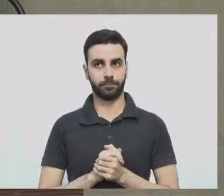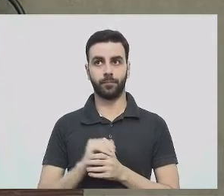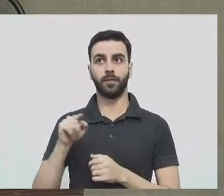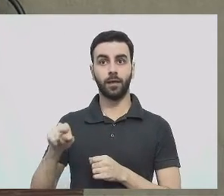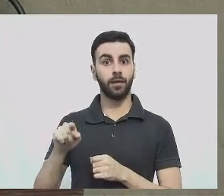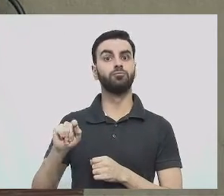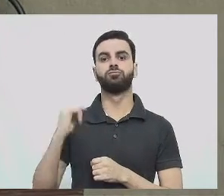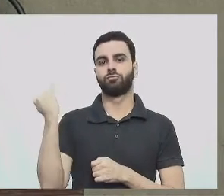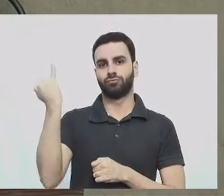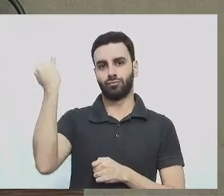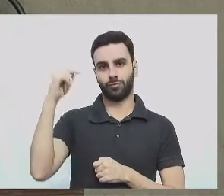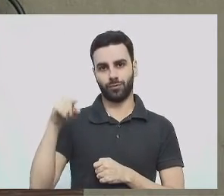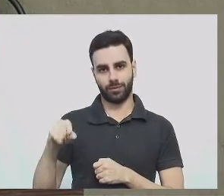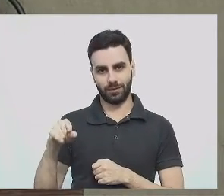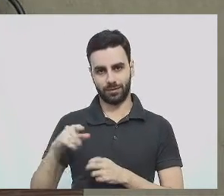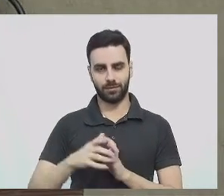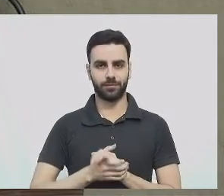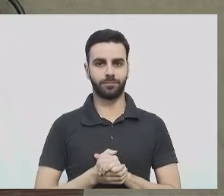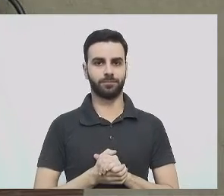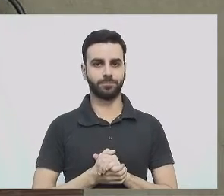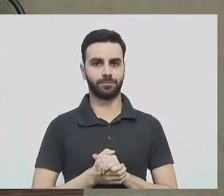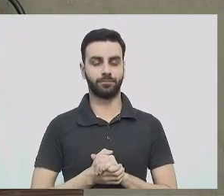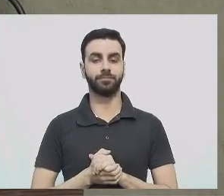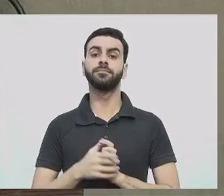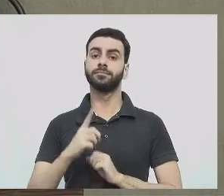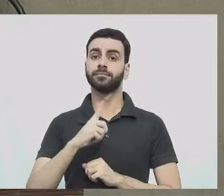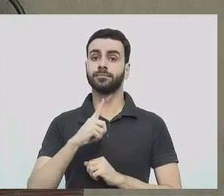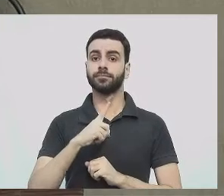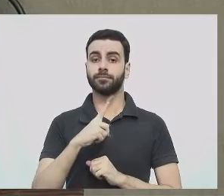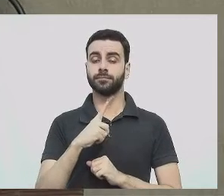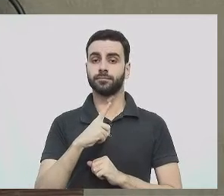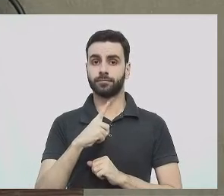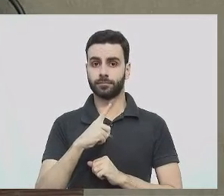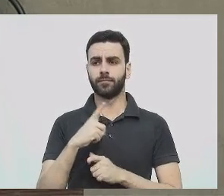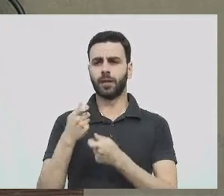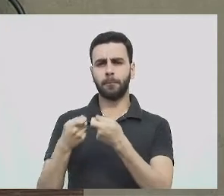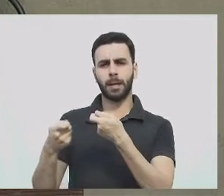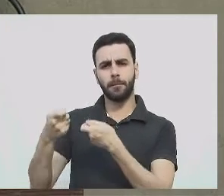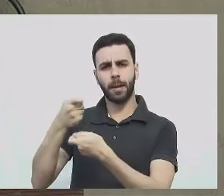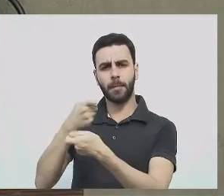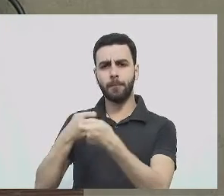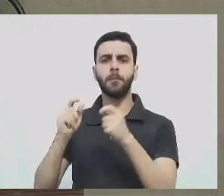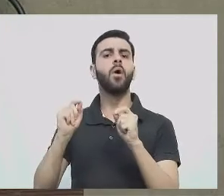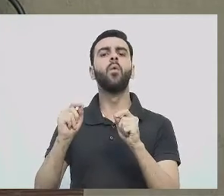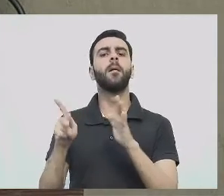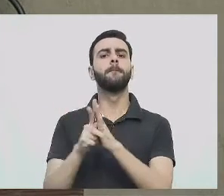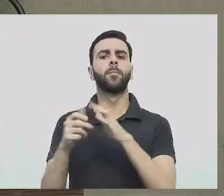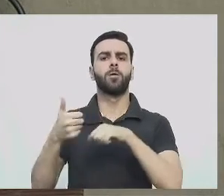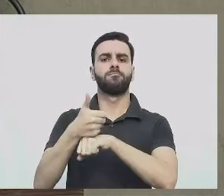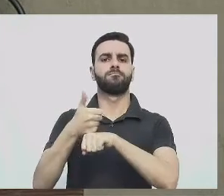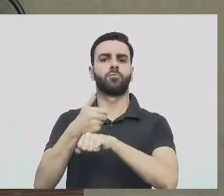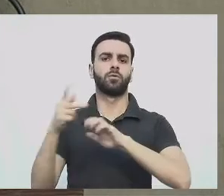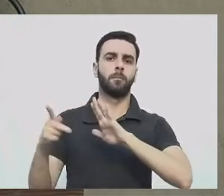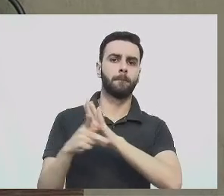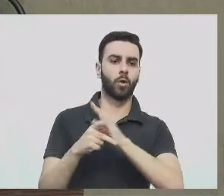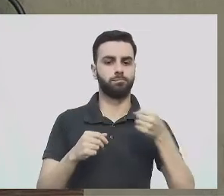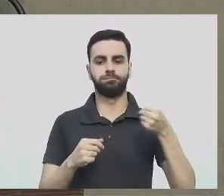Isso foi fundamental. Os nossos gestores são profissionais